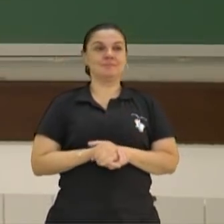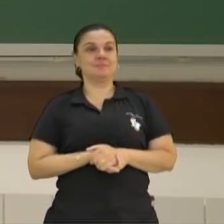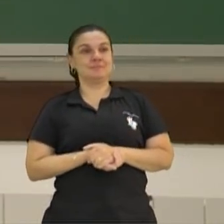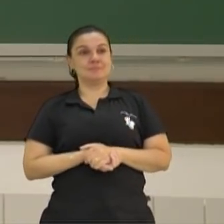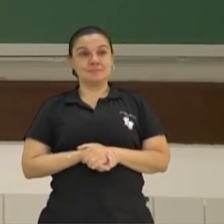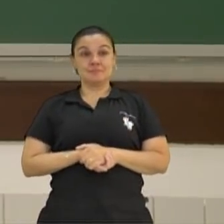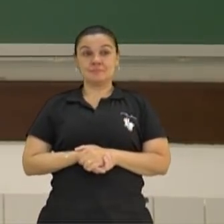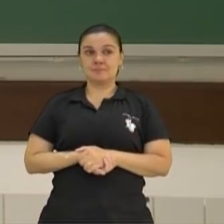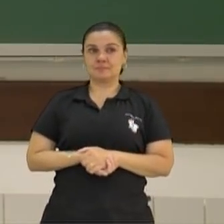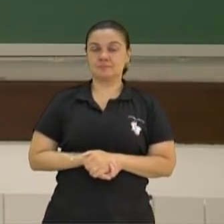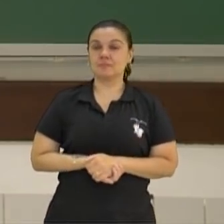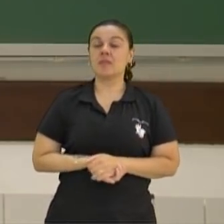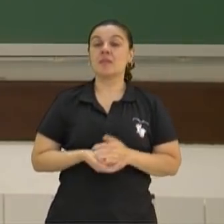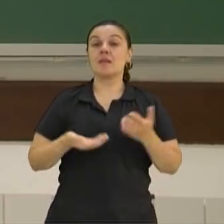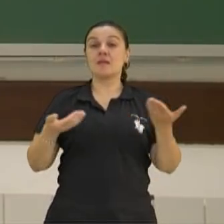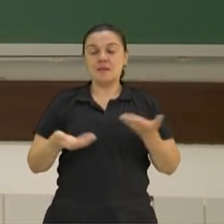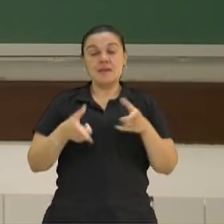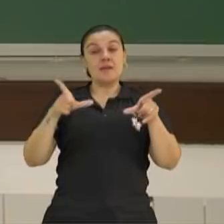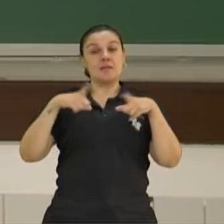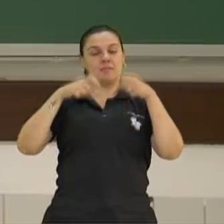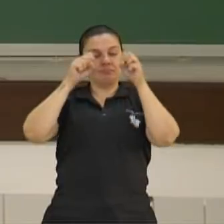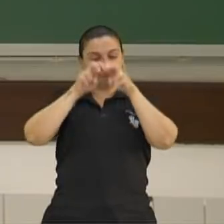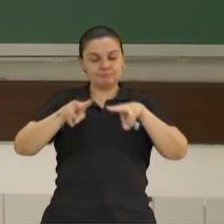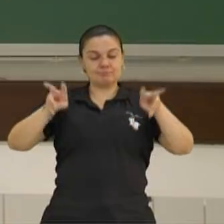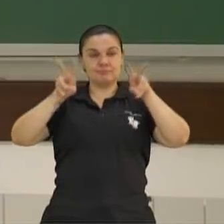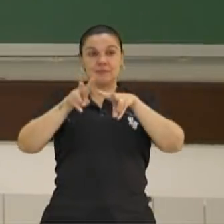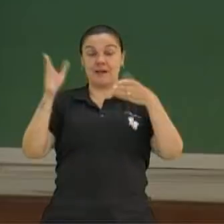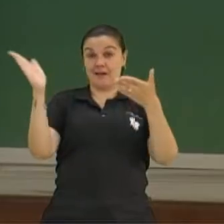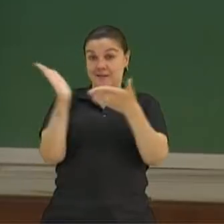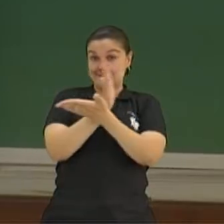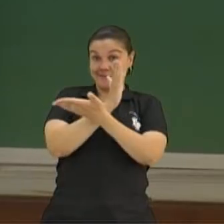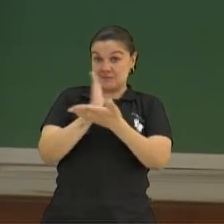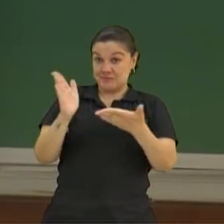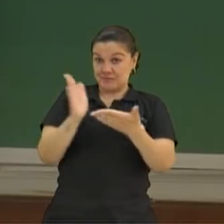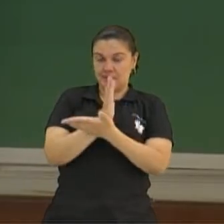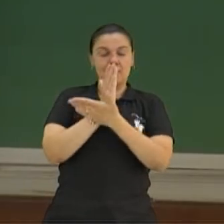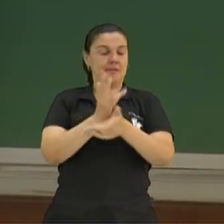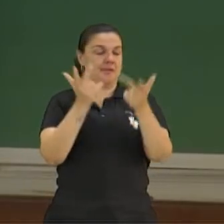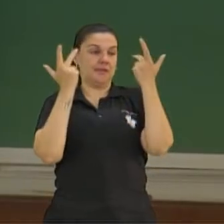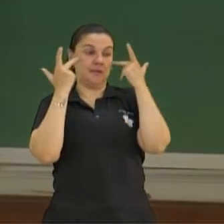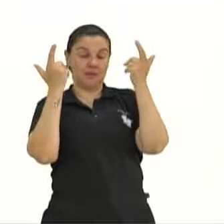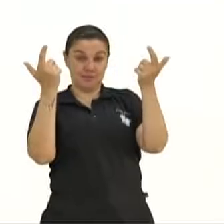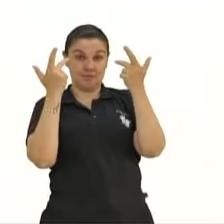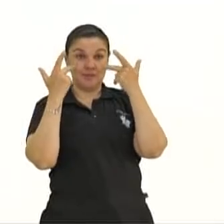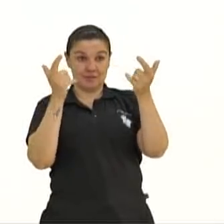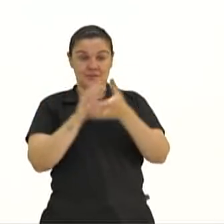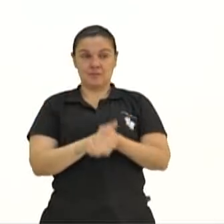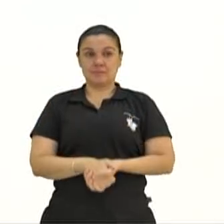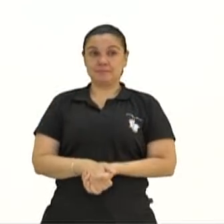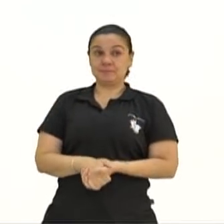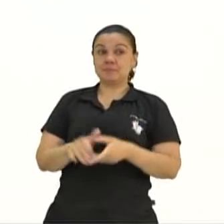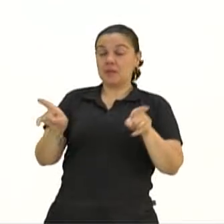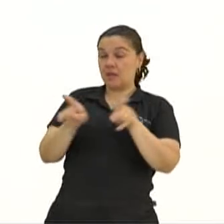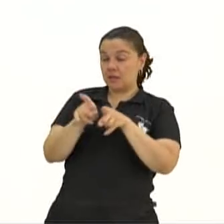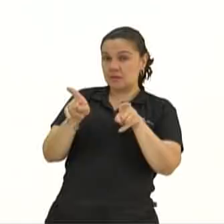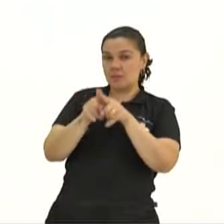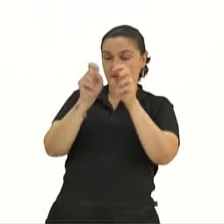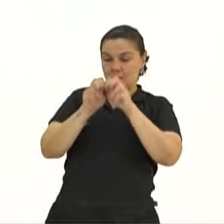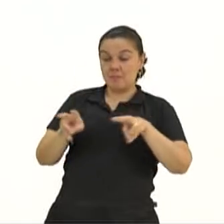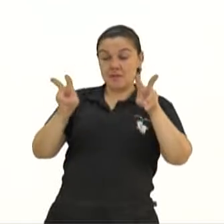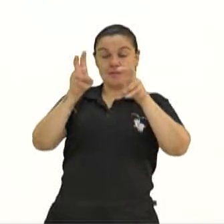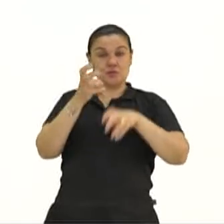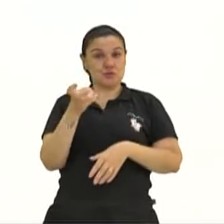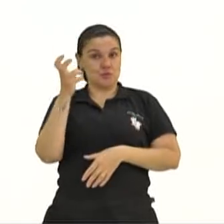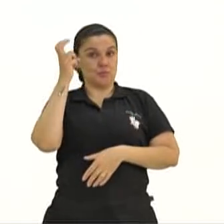sucessivamente. Nós vamos perceber que as paisagens podem ser classificadas em paisagens naturais e paisagens